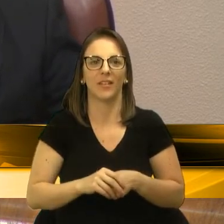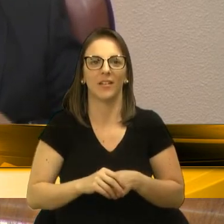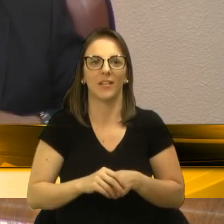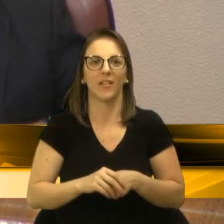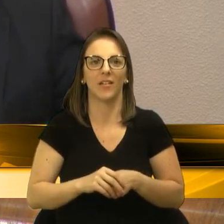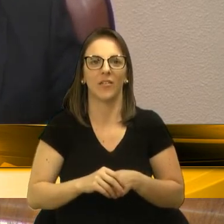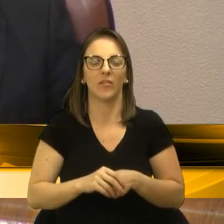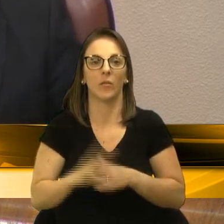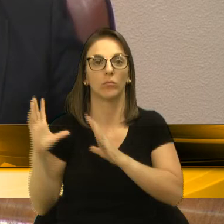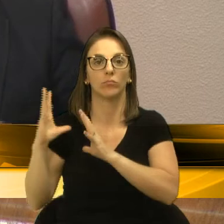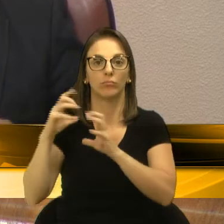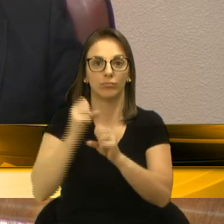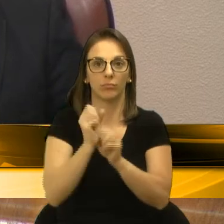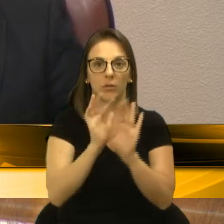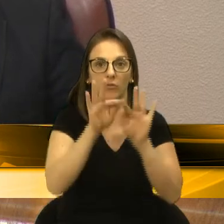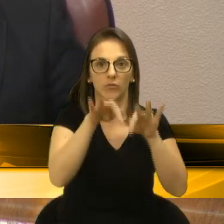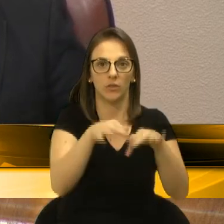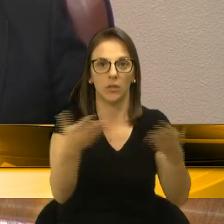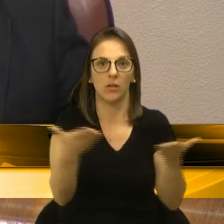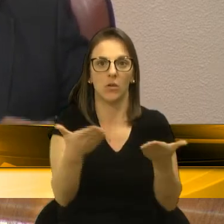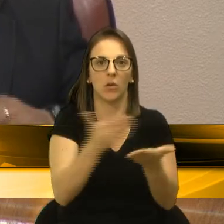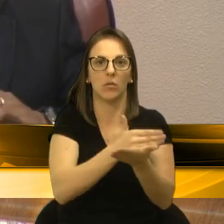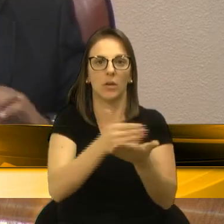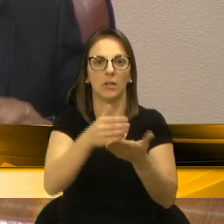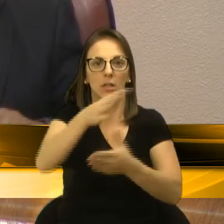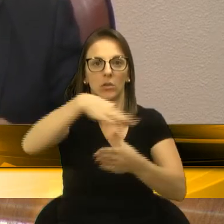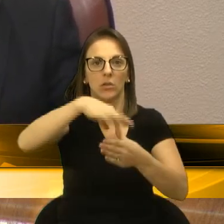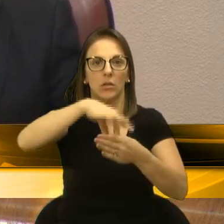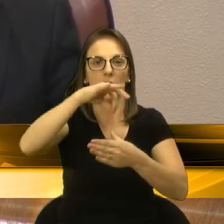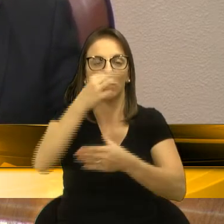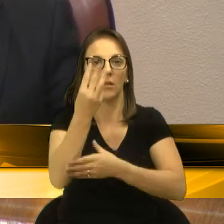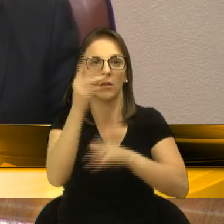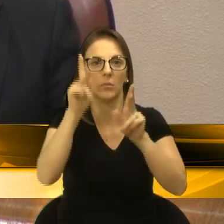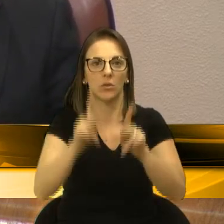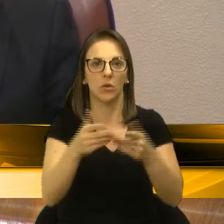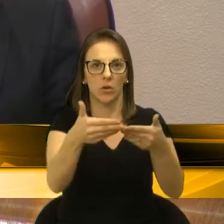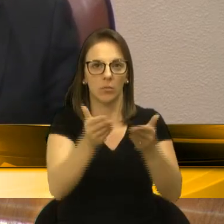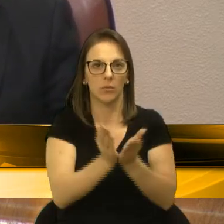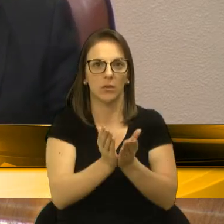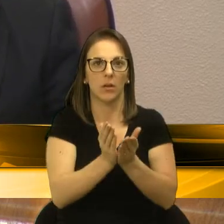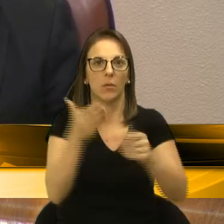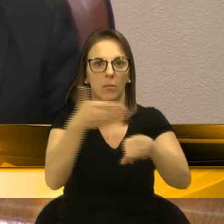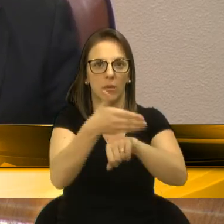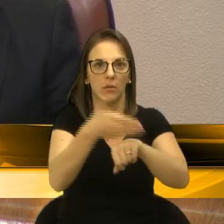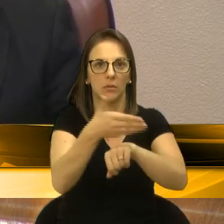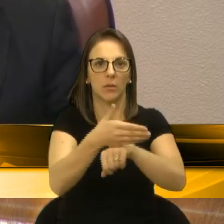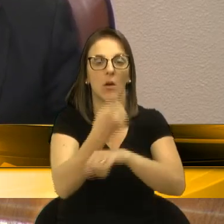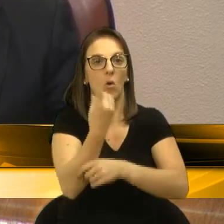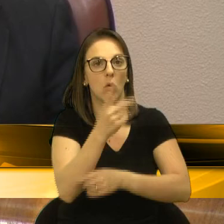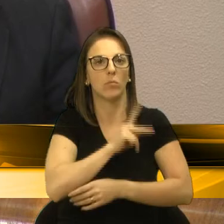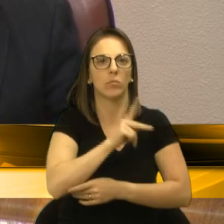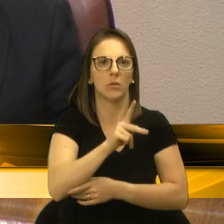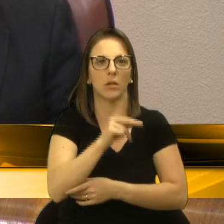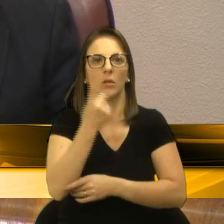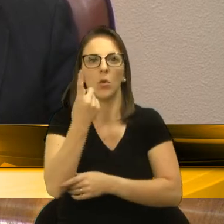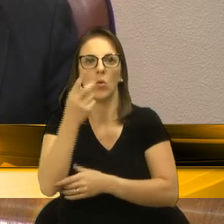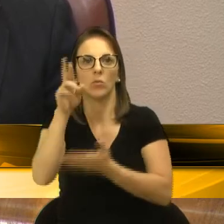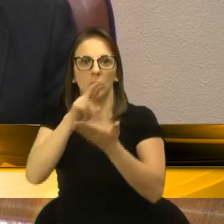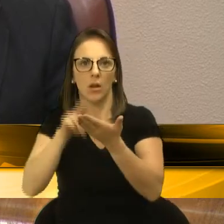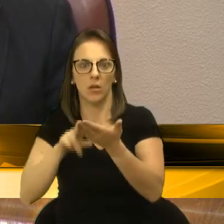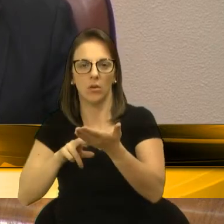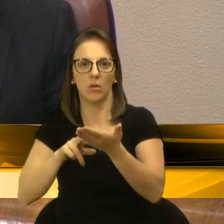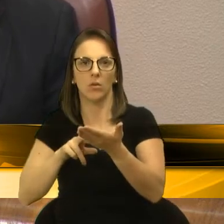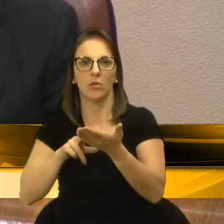o procedimento, nós vamos agora para o sorteio de 3 componentes da comissão, um presidente, um relator, pode assim dizer,